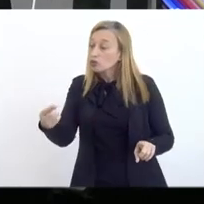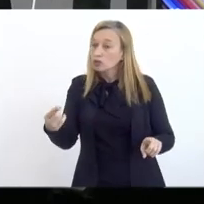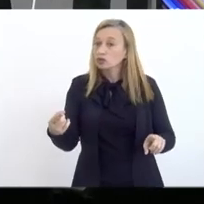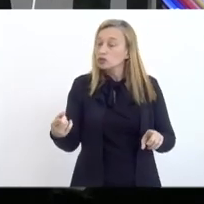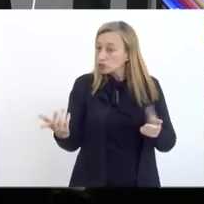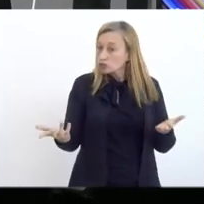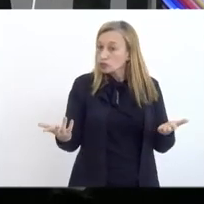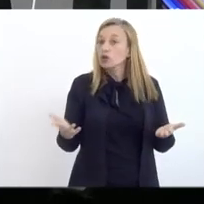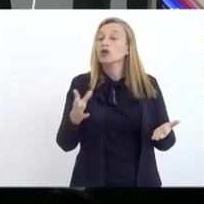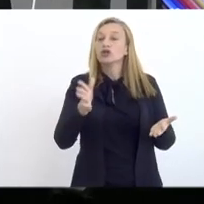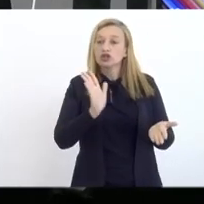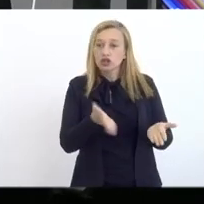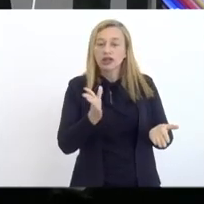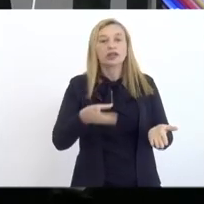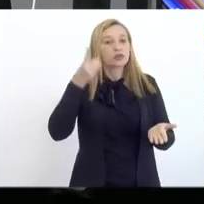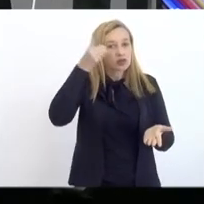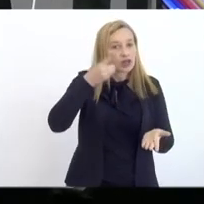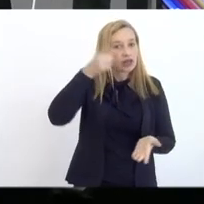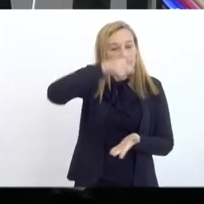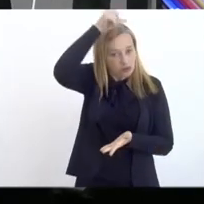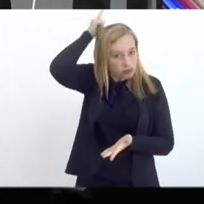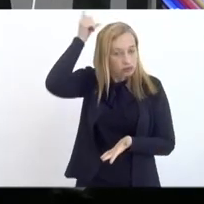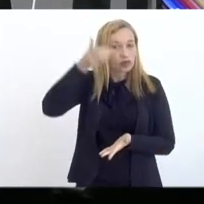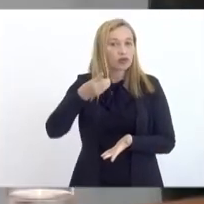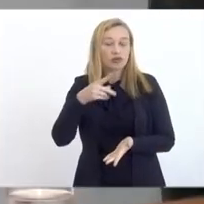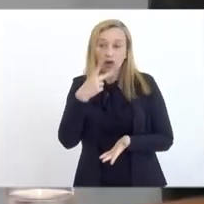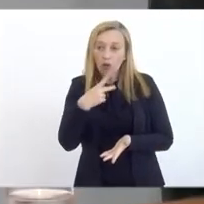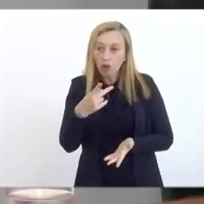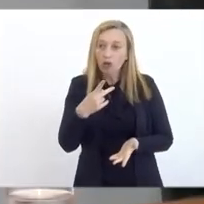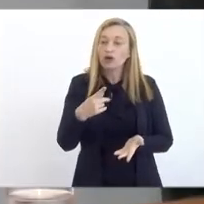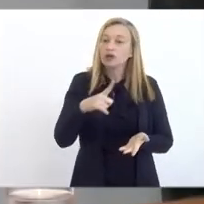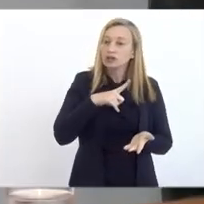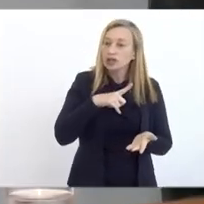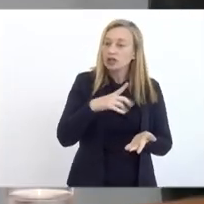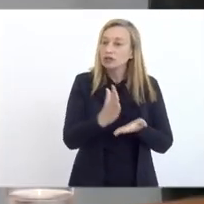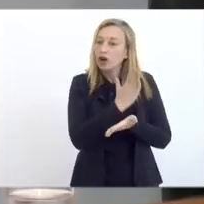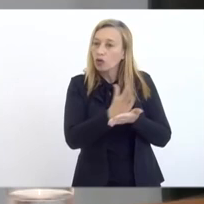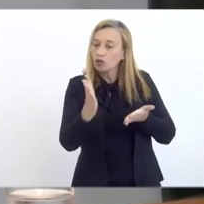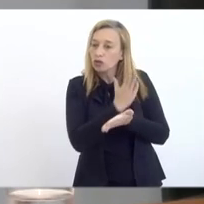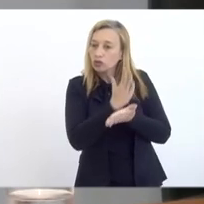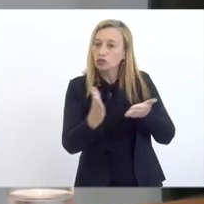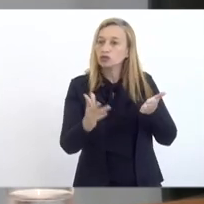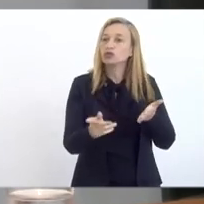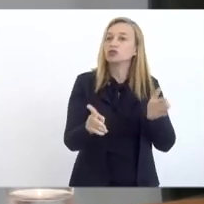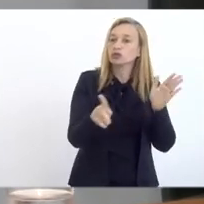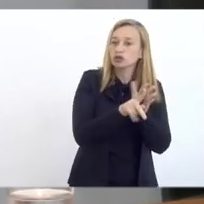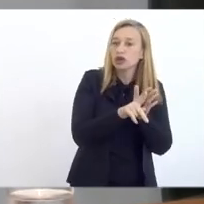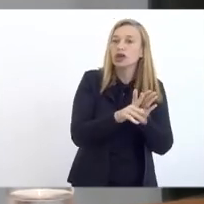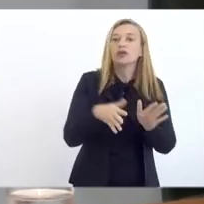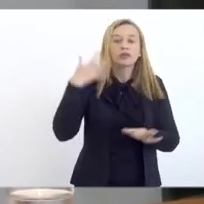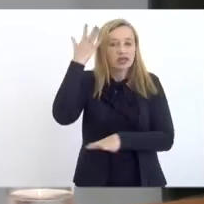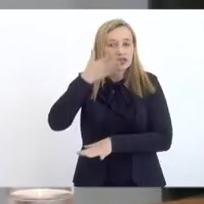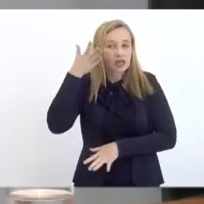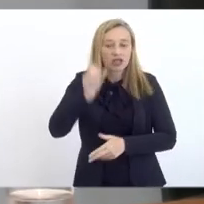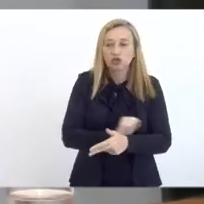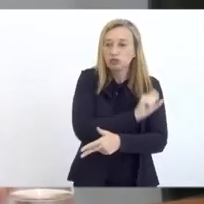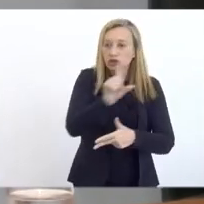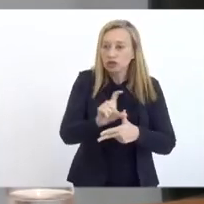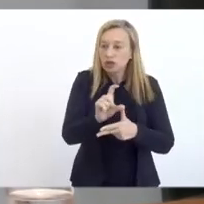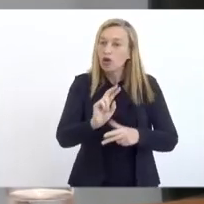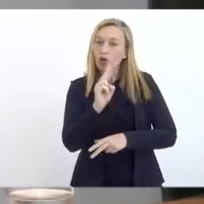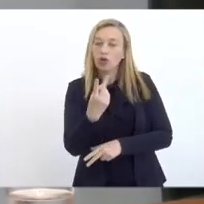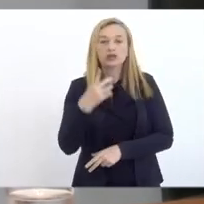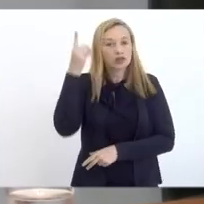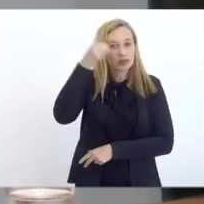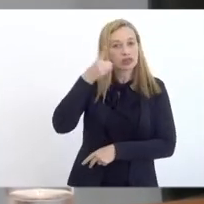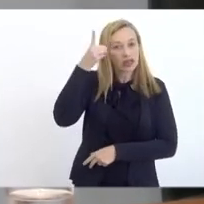como o deputado Luiz Paulo disse, a gente tem alguns projetos, sejam mensagens do Poder Executivo ou projetos de autoria de deputados